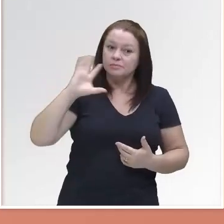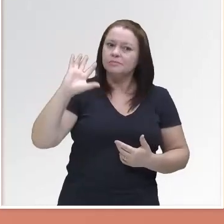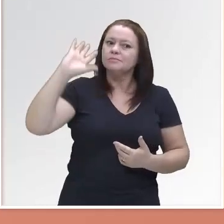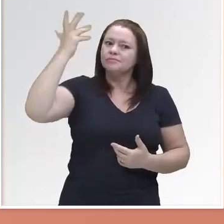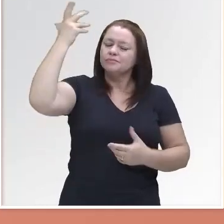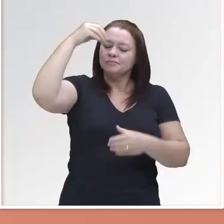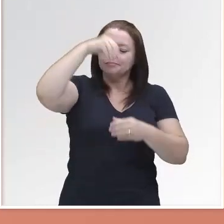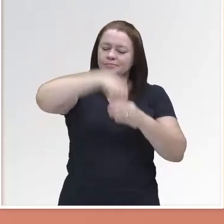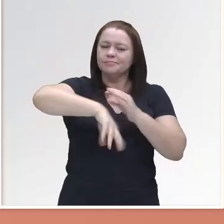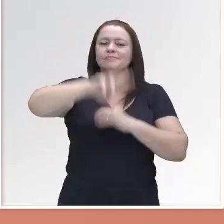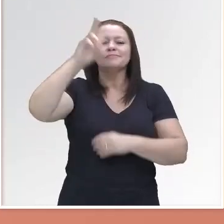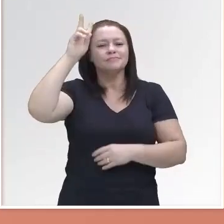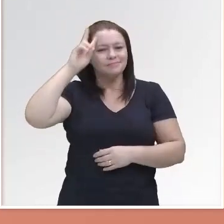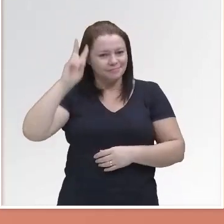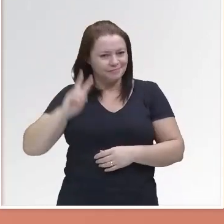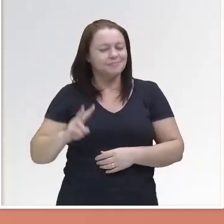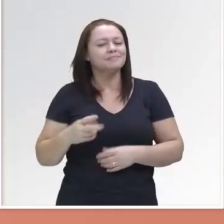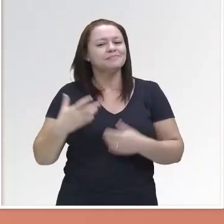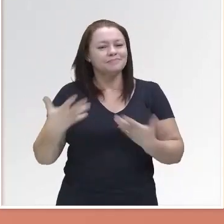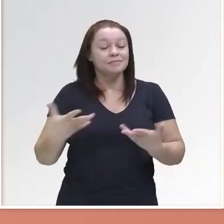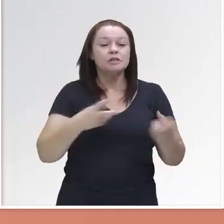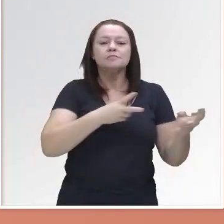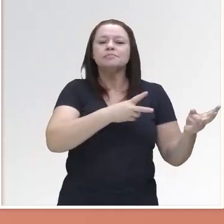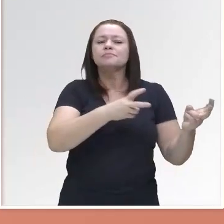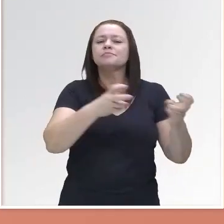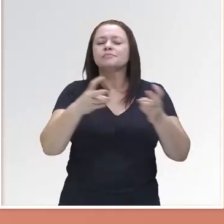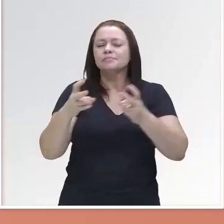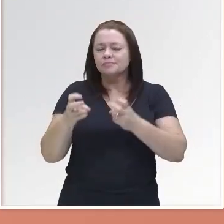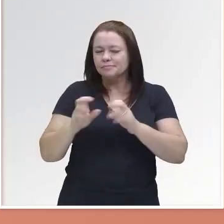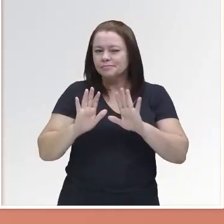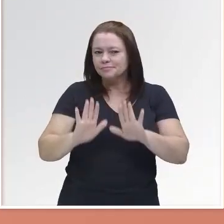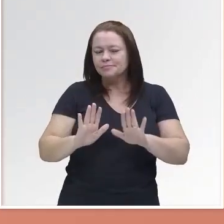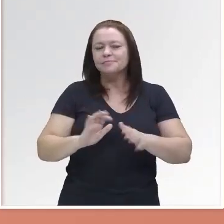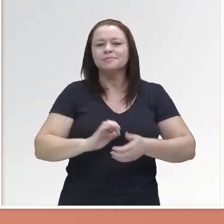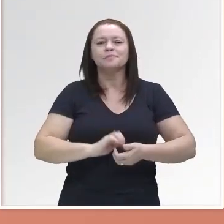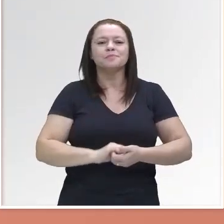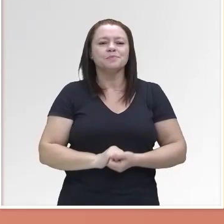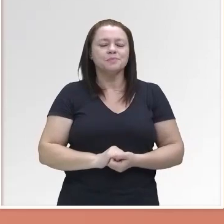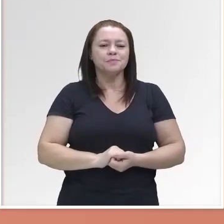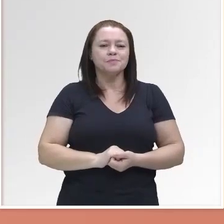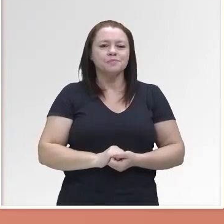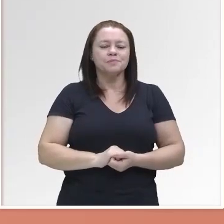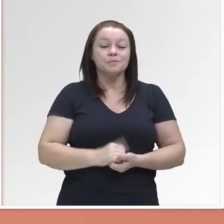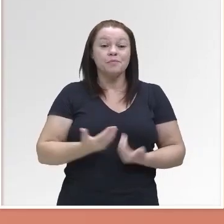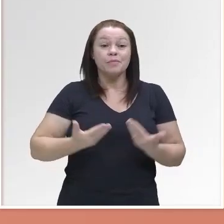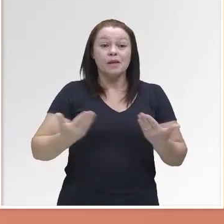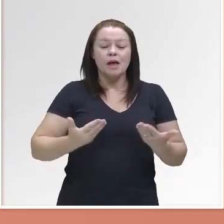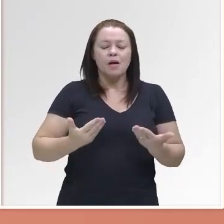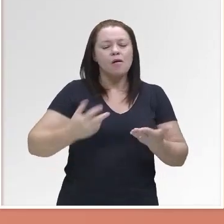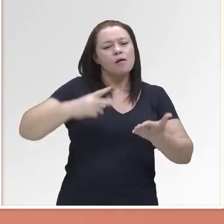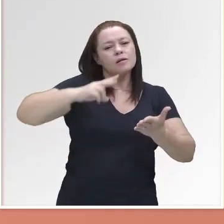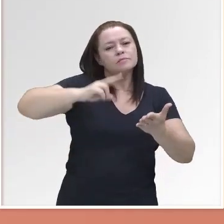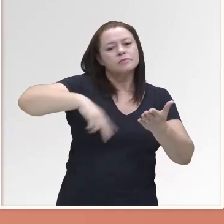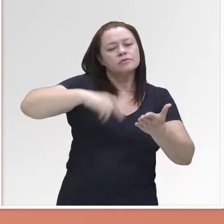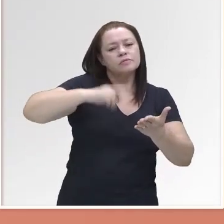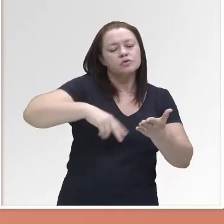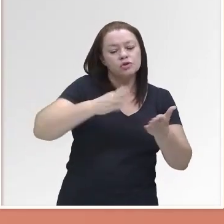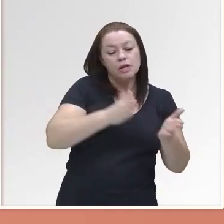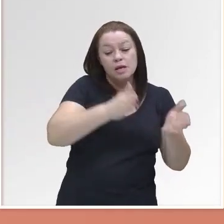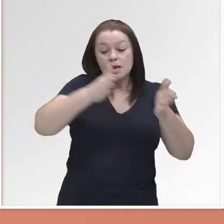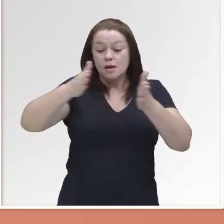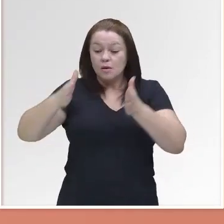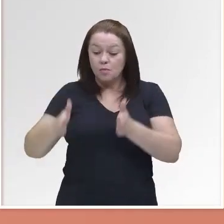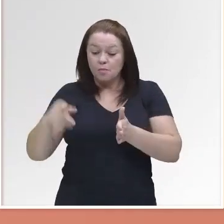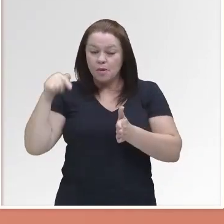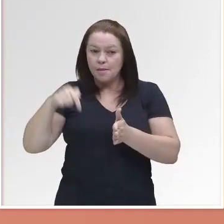na história. Observe agora. Vamos então ler uma parte da